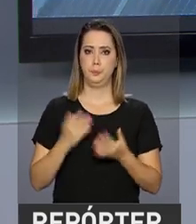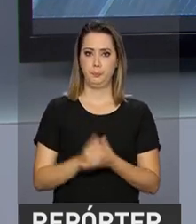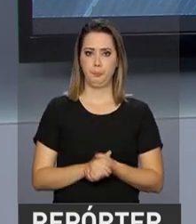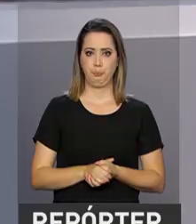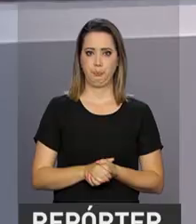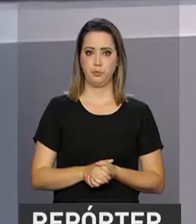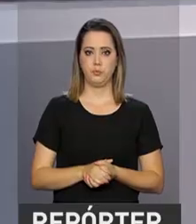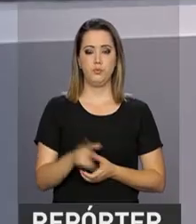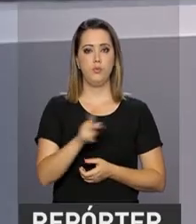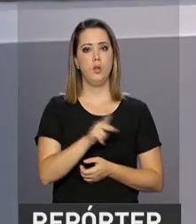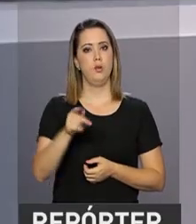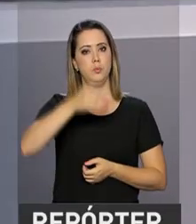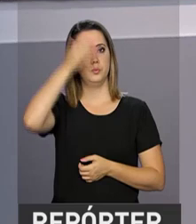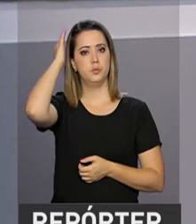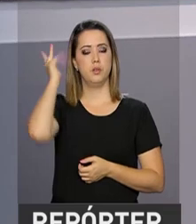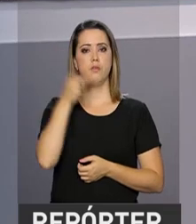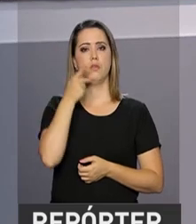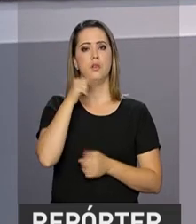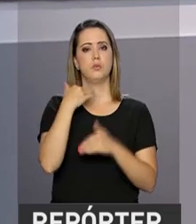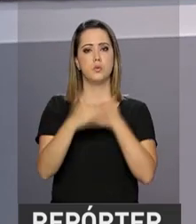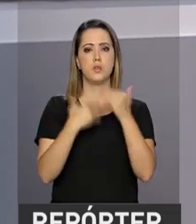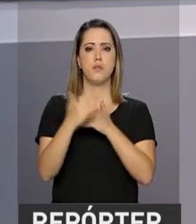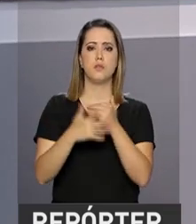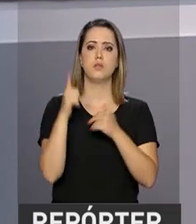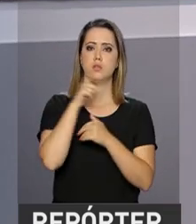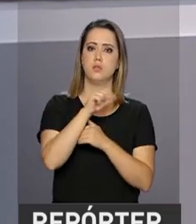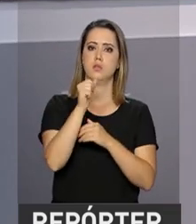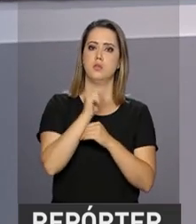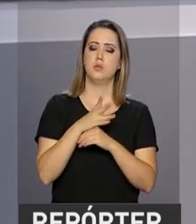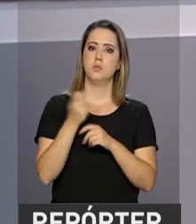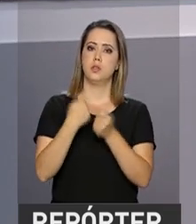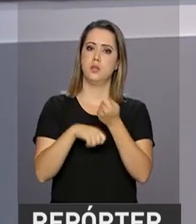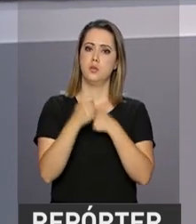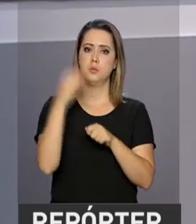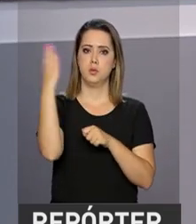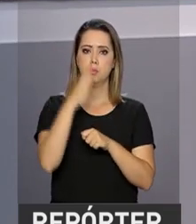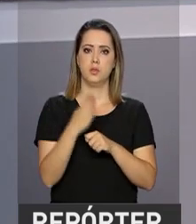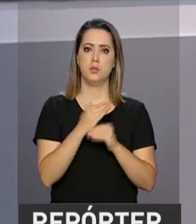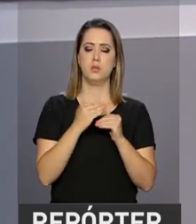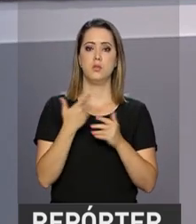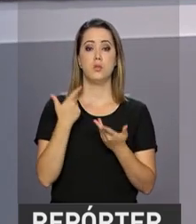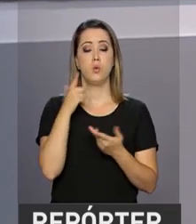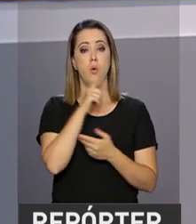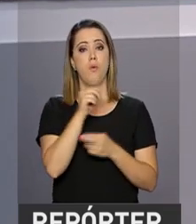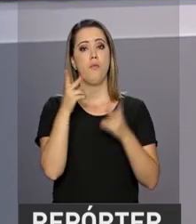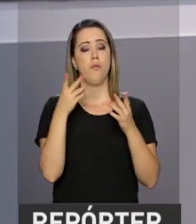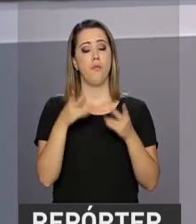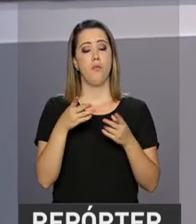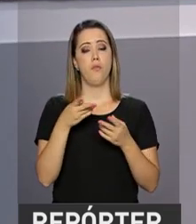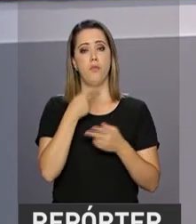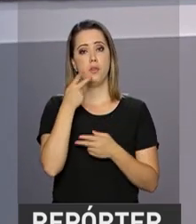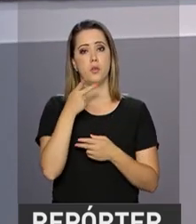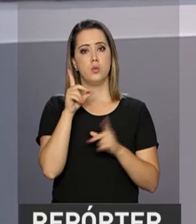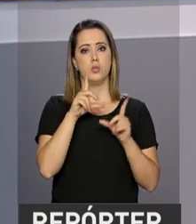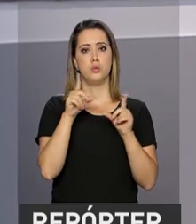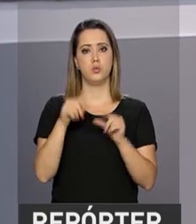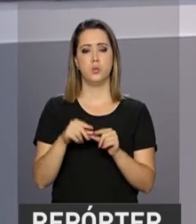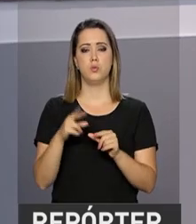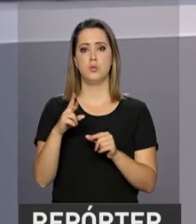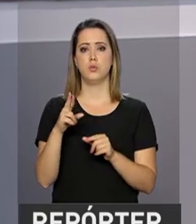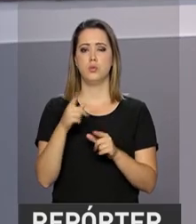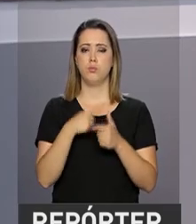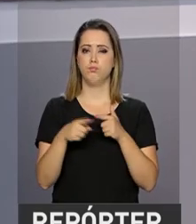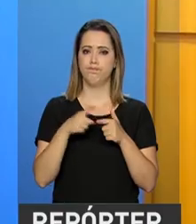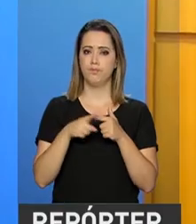ano o presidente lembrou ainda os avanços conquistados pela economia brasileira e comentou a redução do Risco